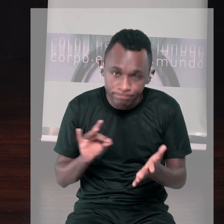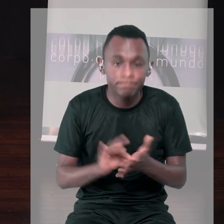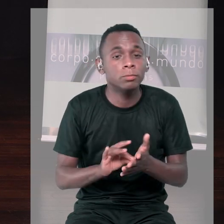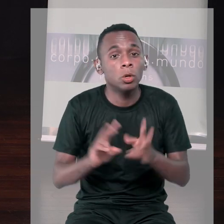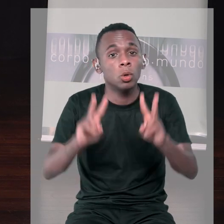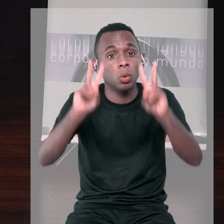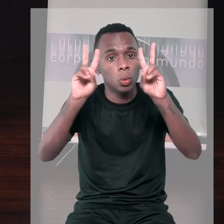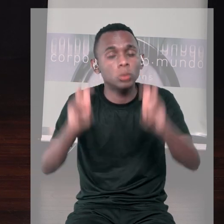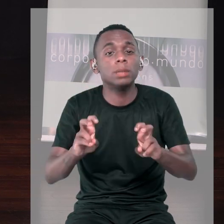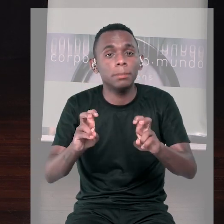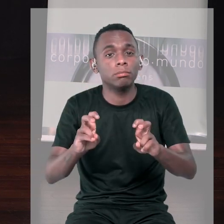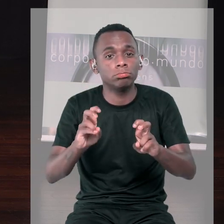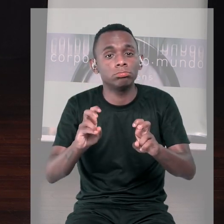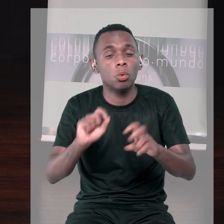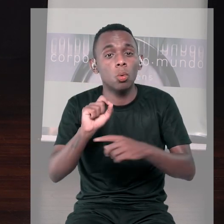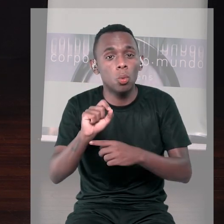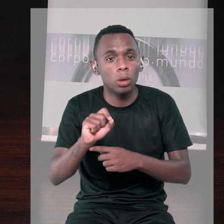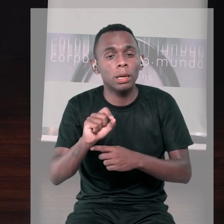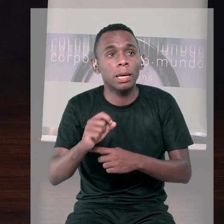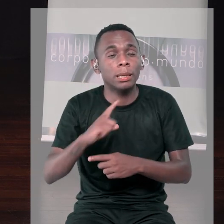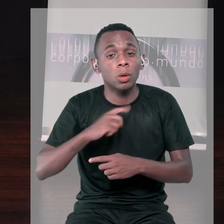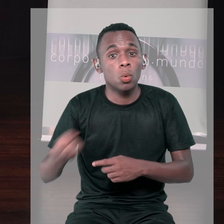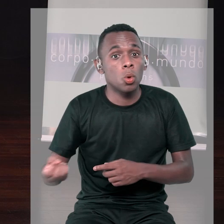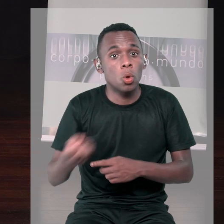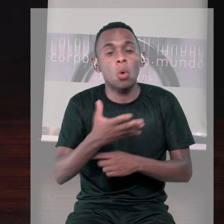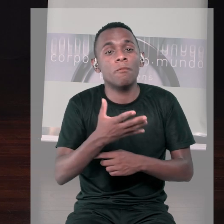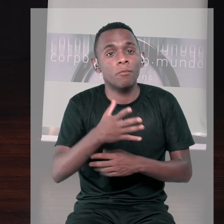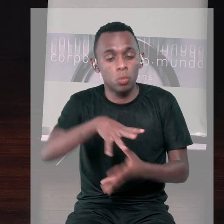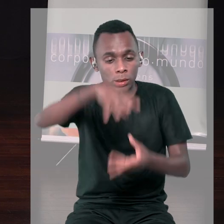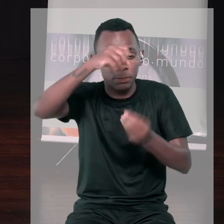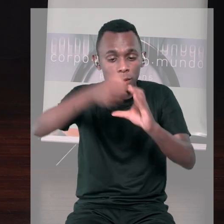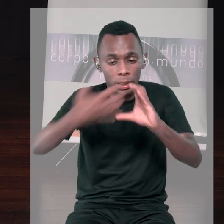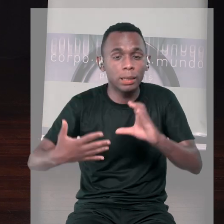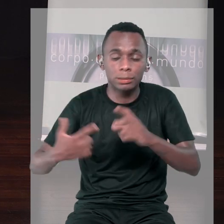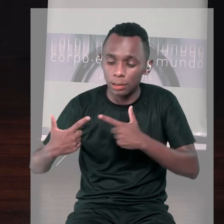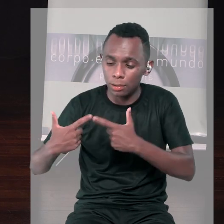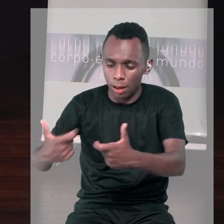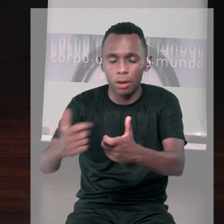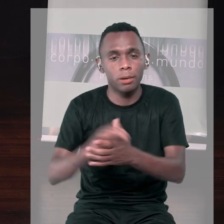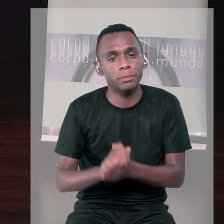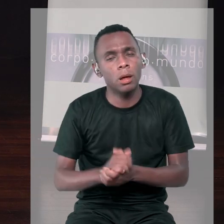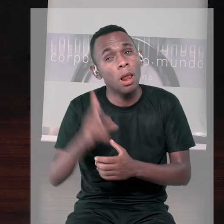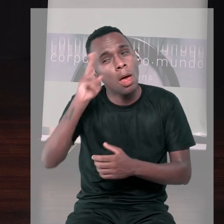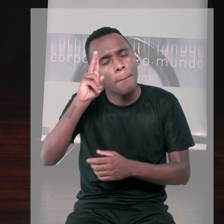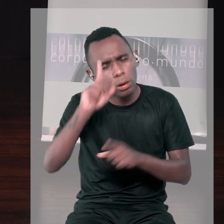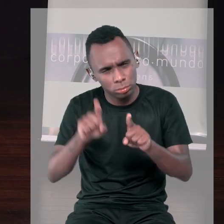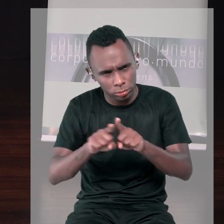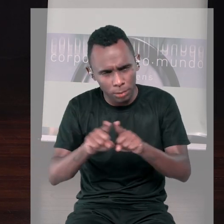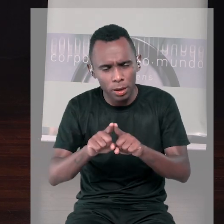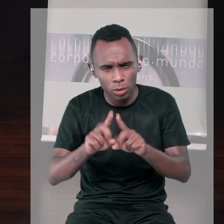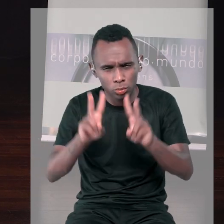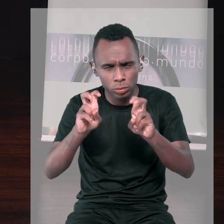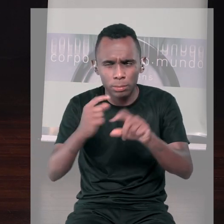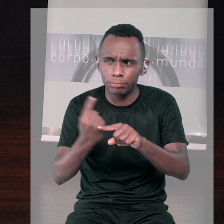da ideia de que há um novo espírito da guerra. Eu vou começar lembrando um fato